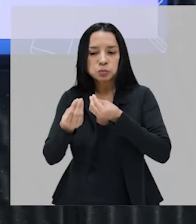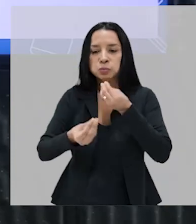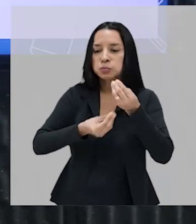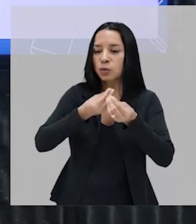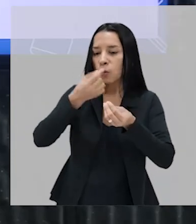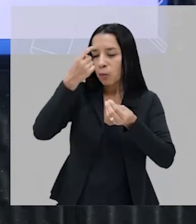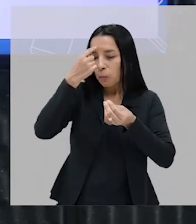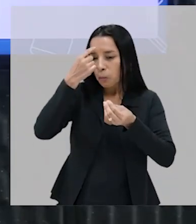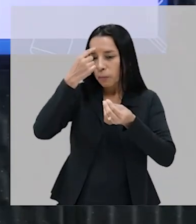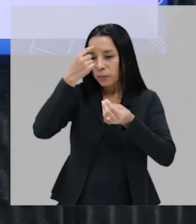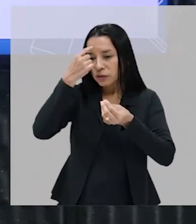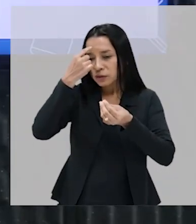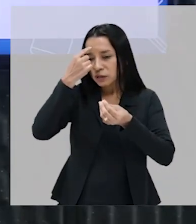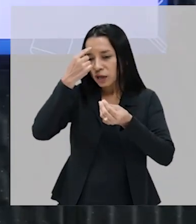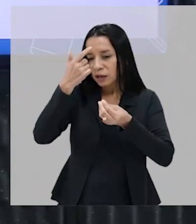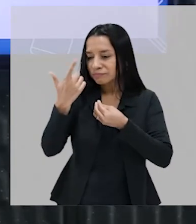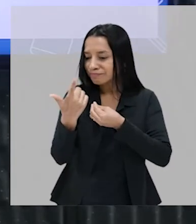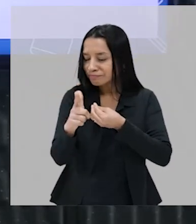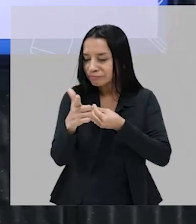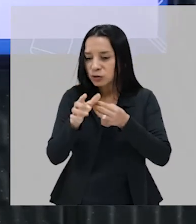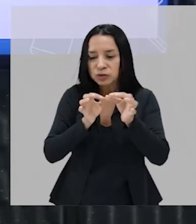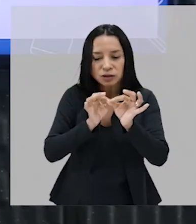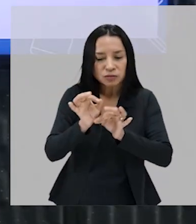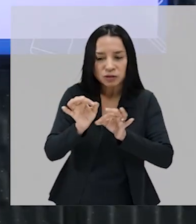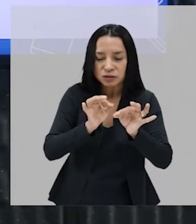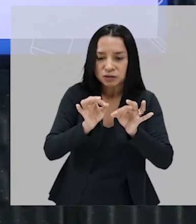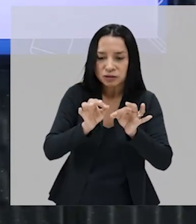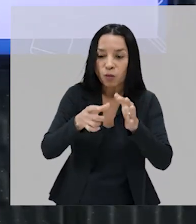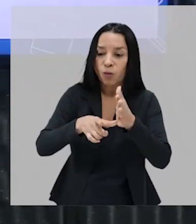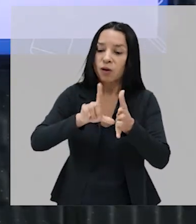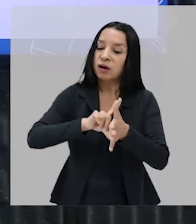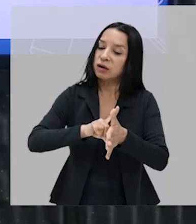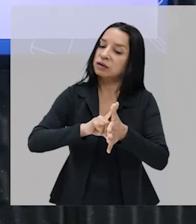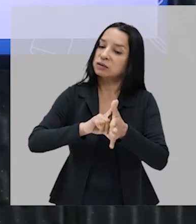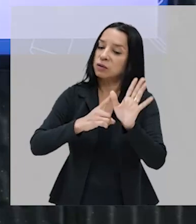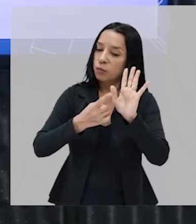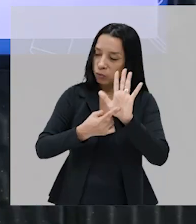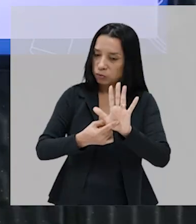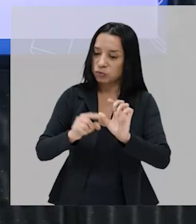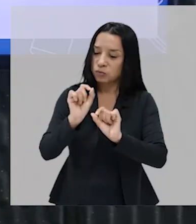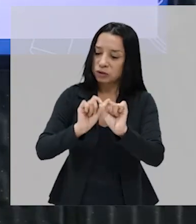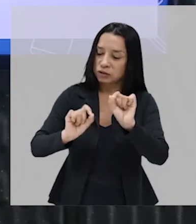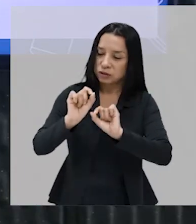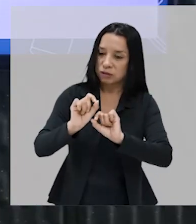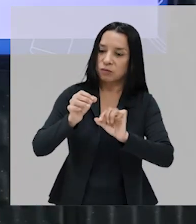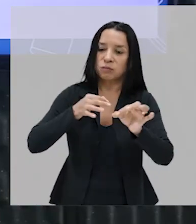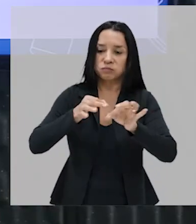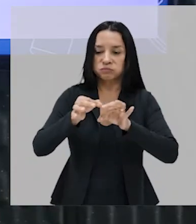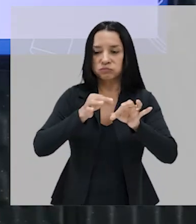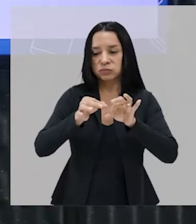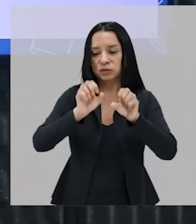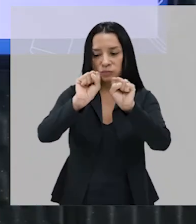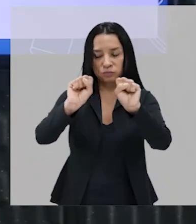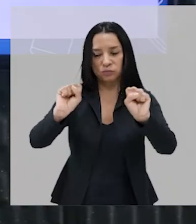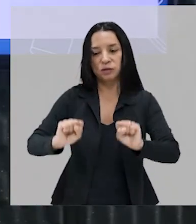sem organização. Bem, aqui está dizendo que é organizado, sistemático. Letra A não pode. Percebe? Então, olha o quanto